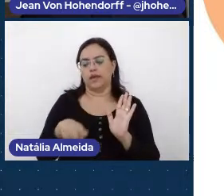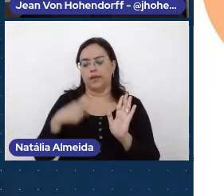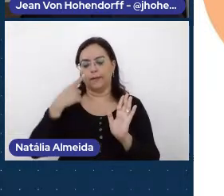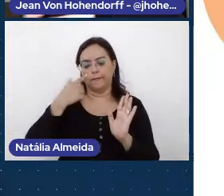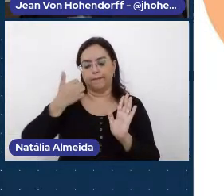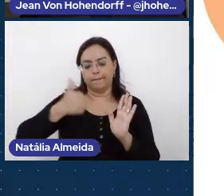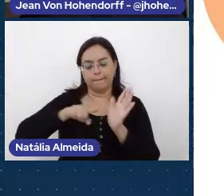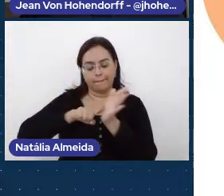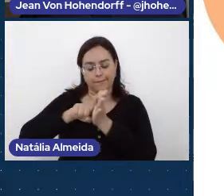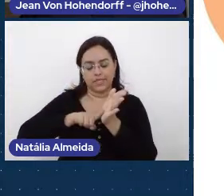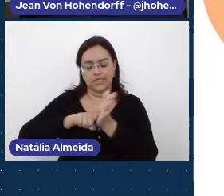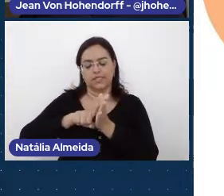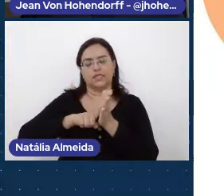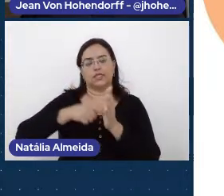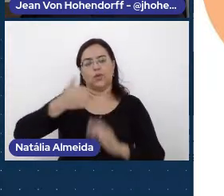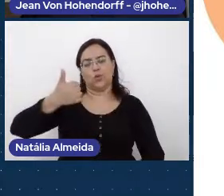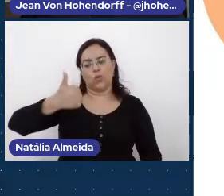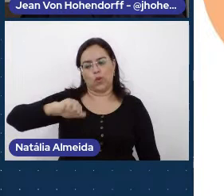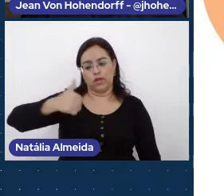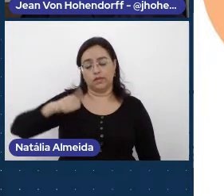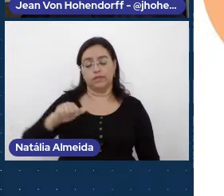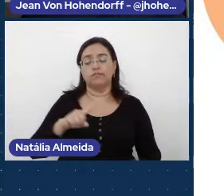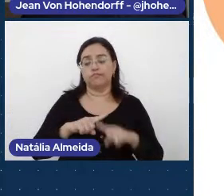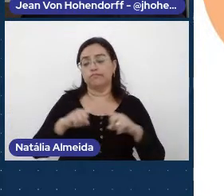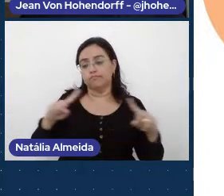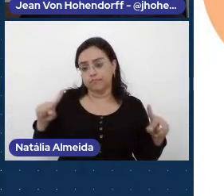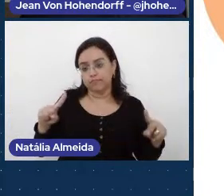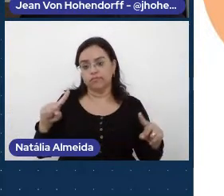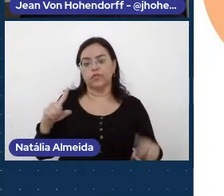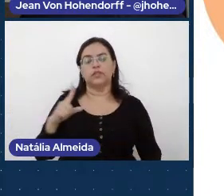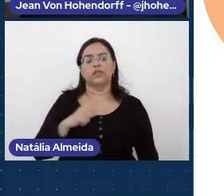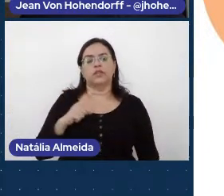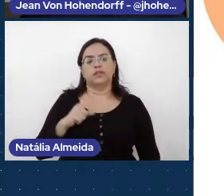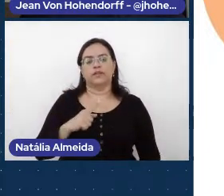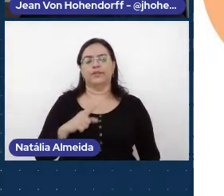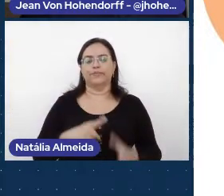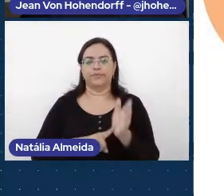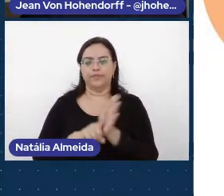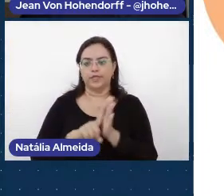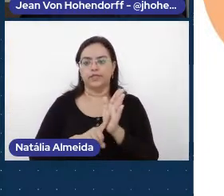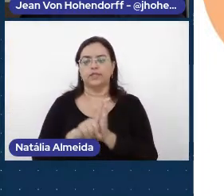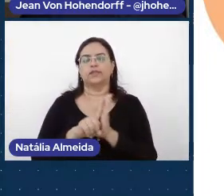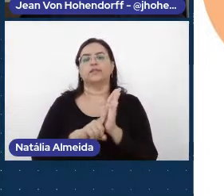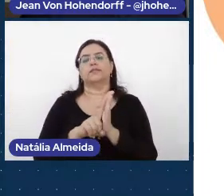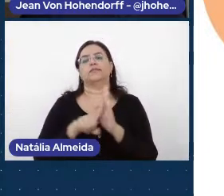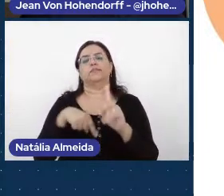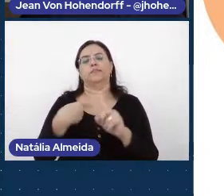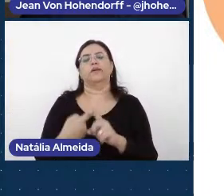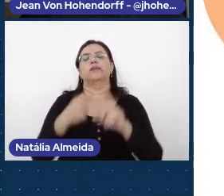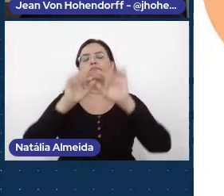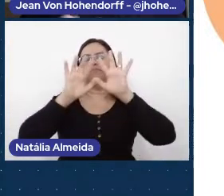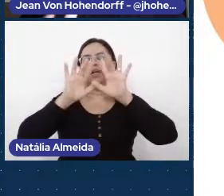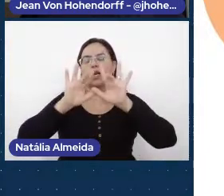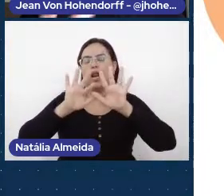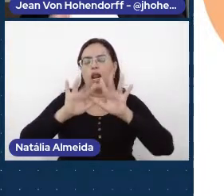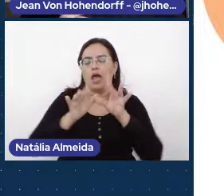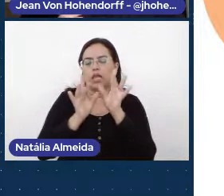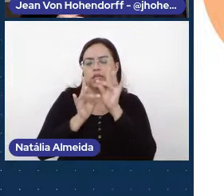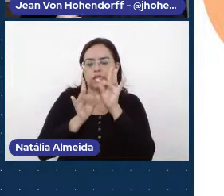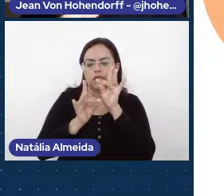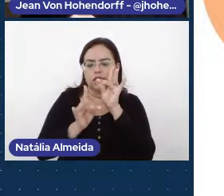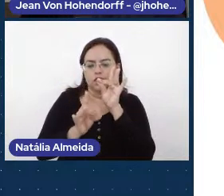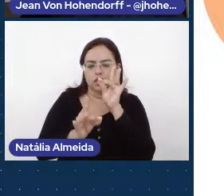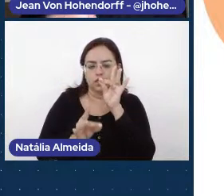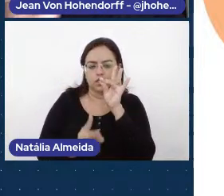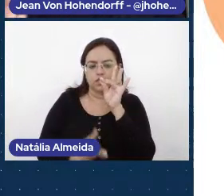prontamente rejeitados. No entanto, após realizar a pesquisa e redigir o artigo de forma criteriosa, considerando os